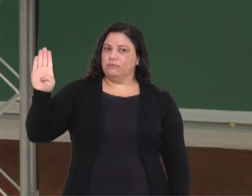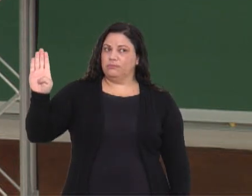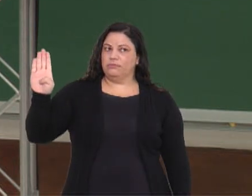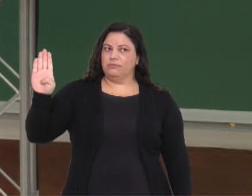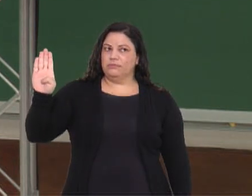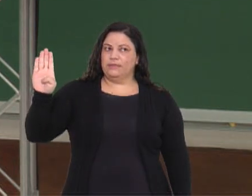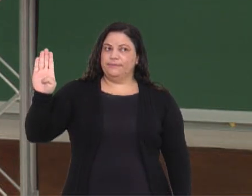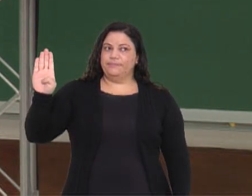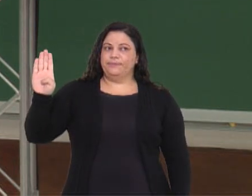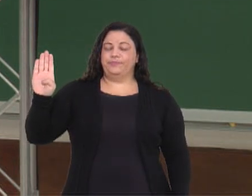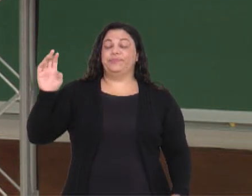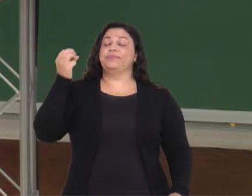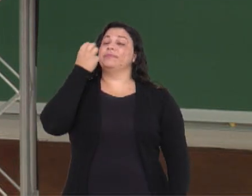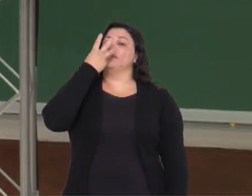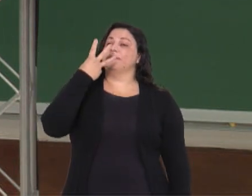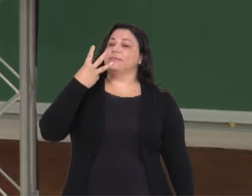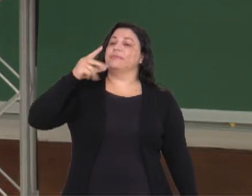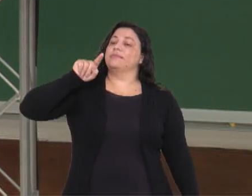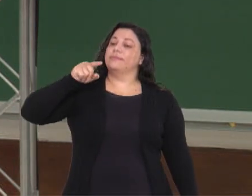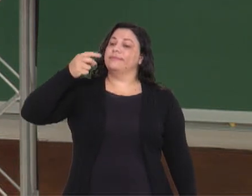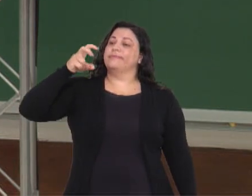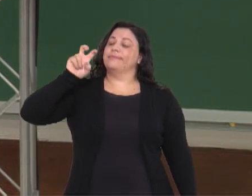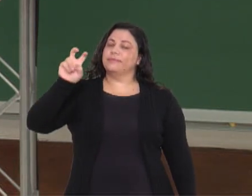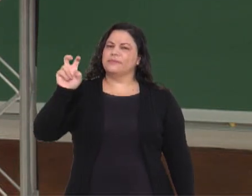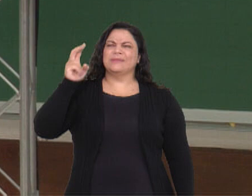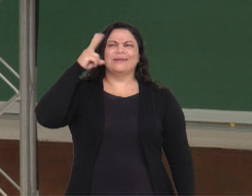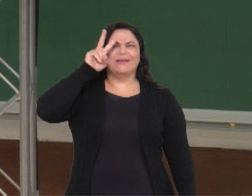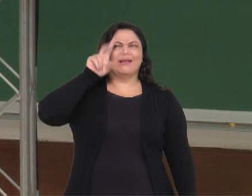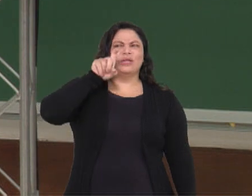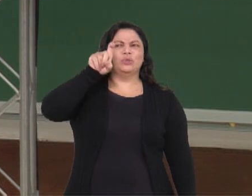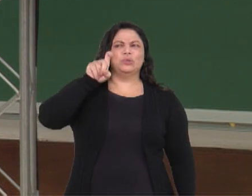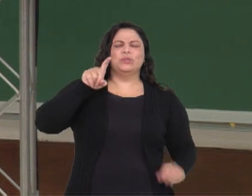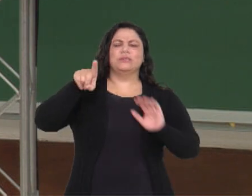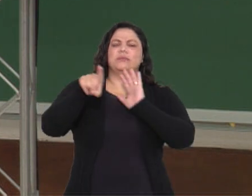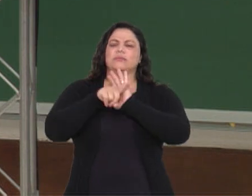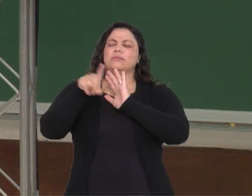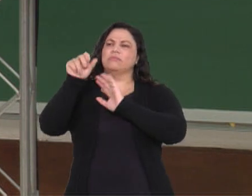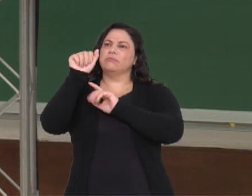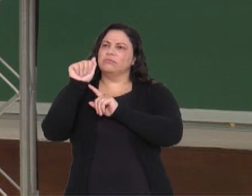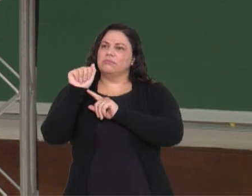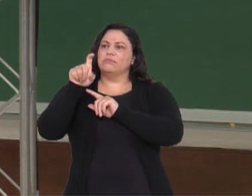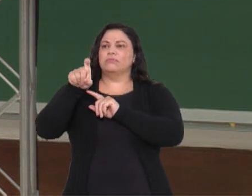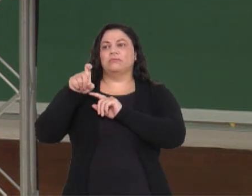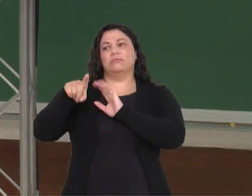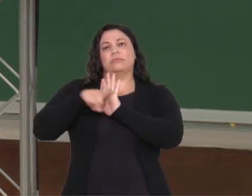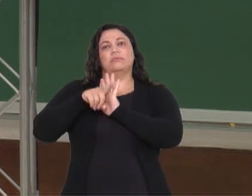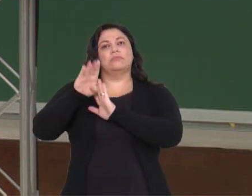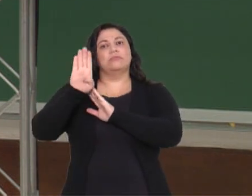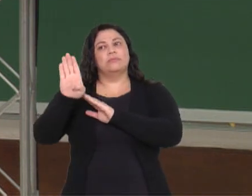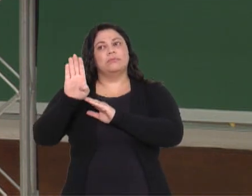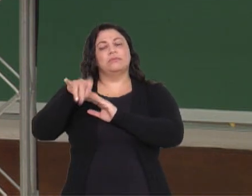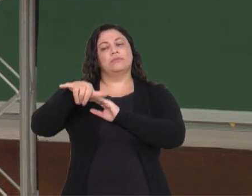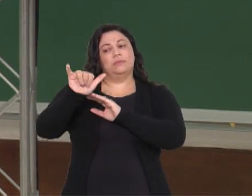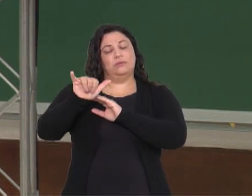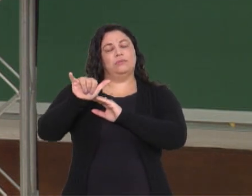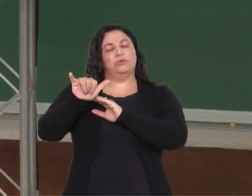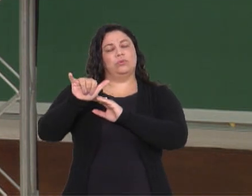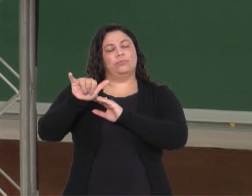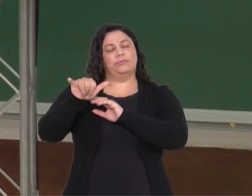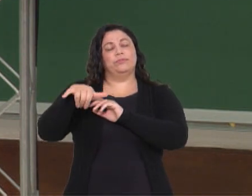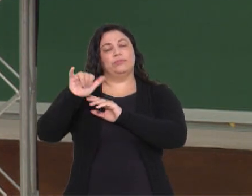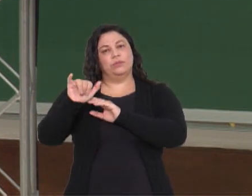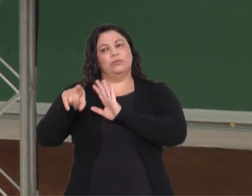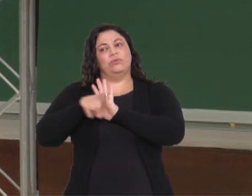reduzida 3 e 5. Lembrar que é x menos A, x menos B. Y menos B, desculpe. X, não. Y